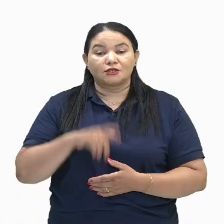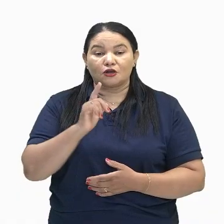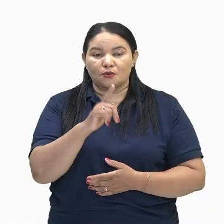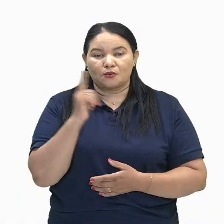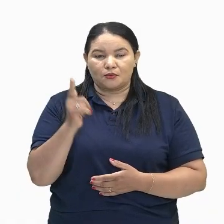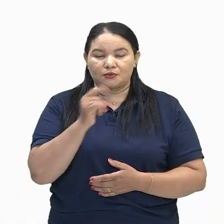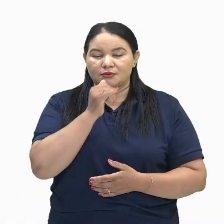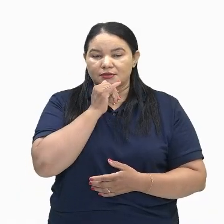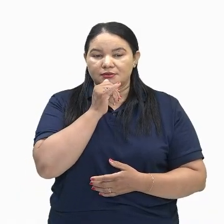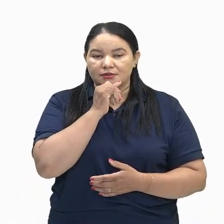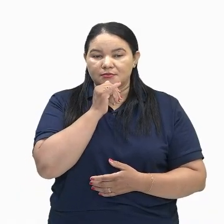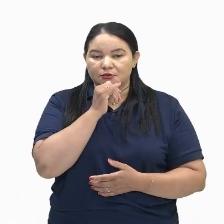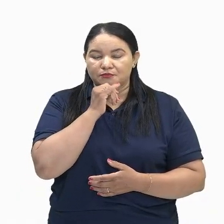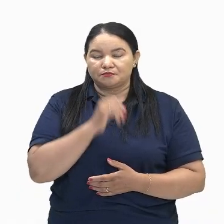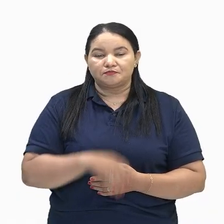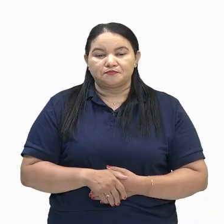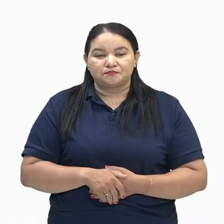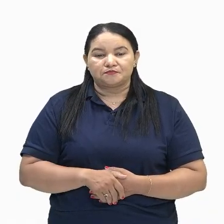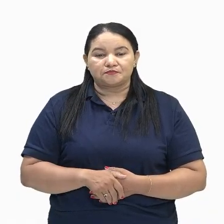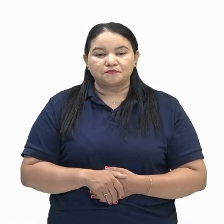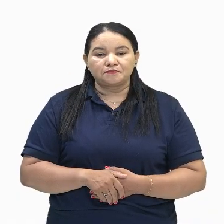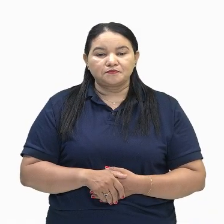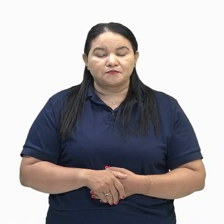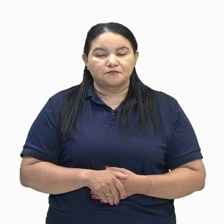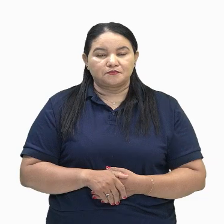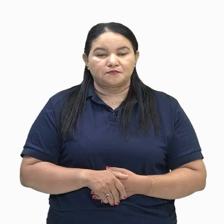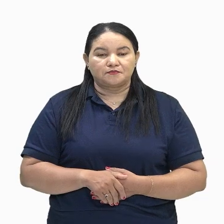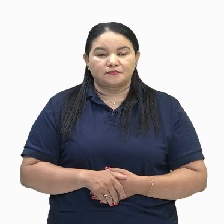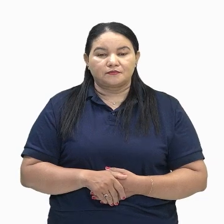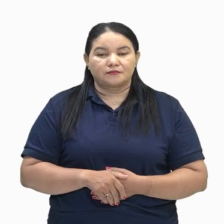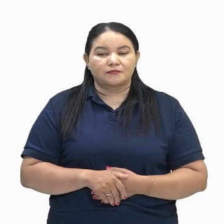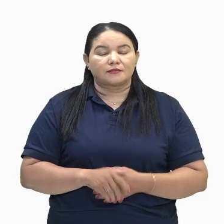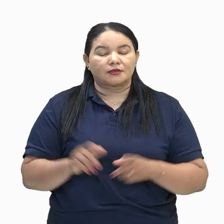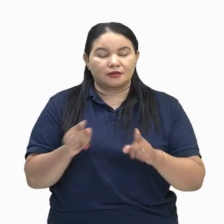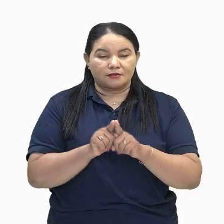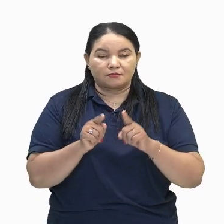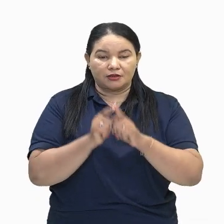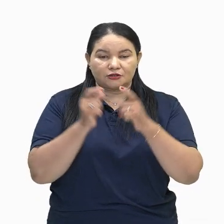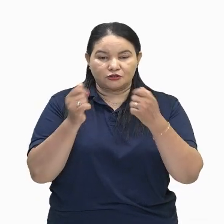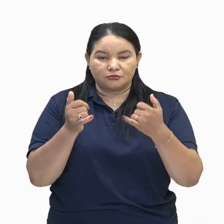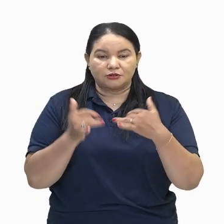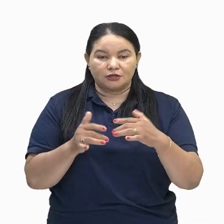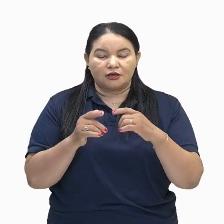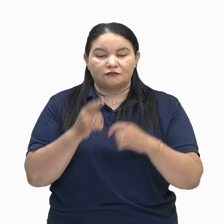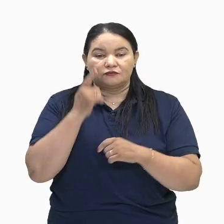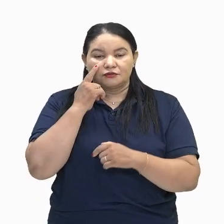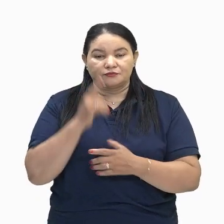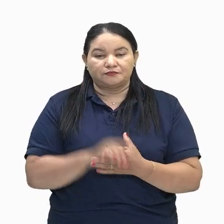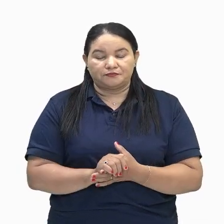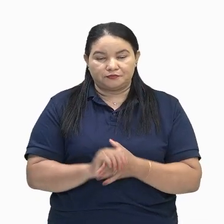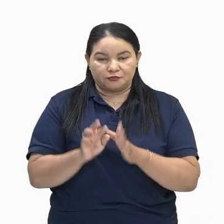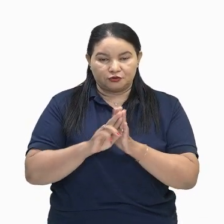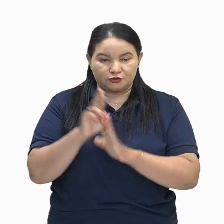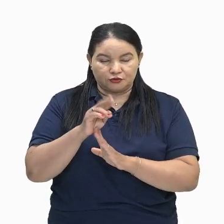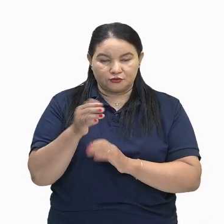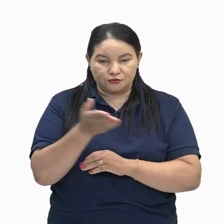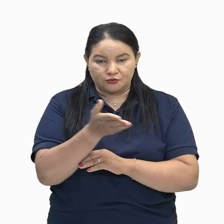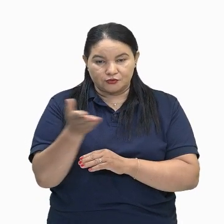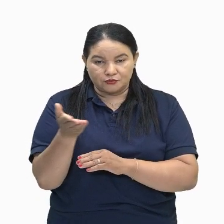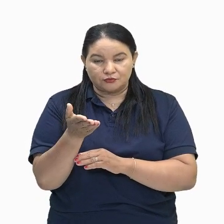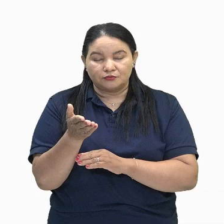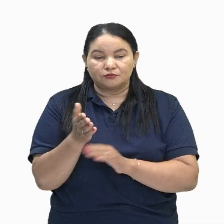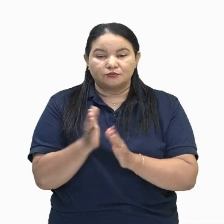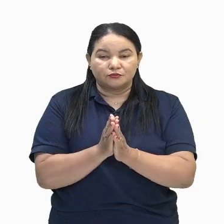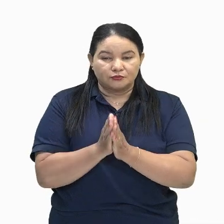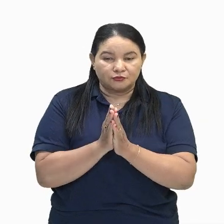outro exemplo que vai mostrar para vocês a mesma coisa. Vejam bem o terceiro exemplo. Os senhores queiram, por